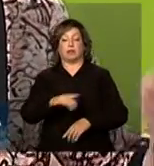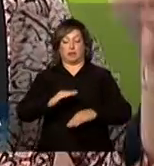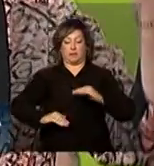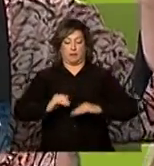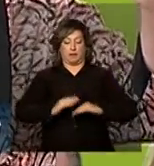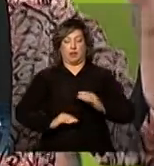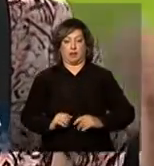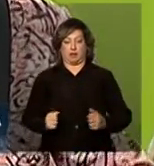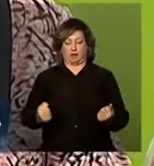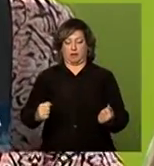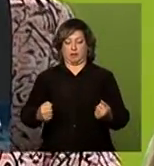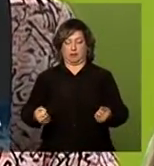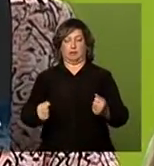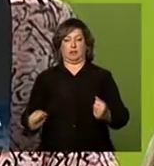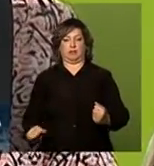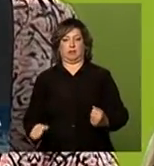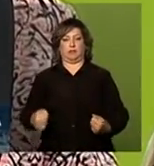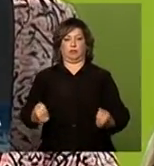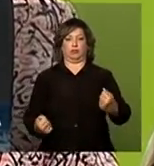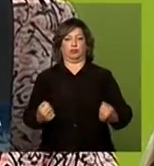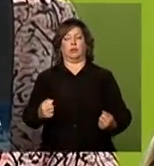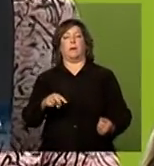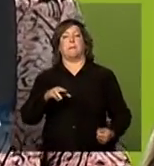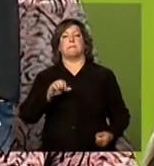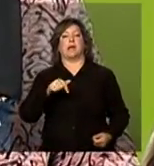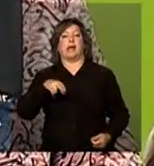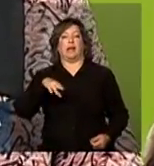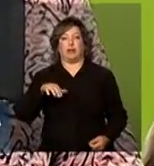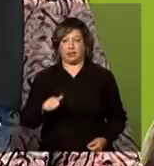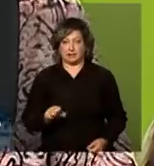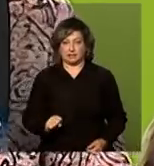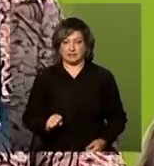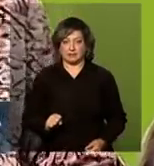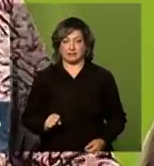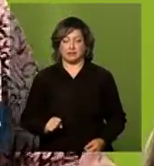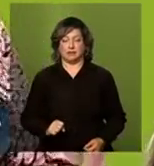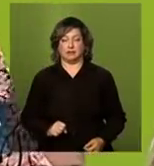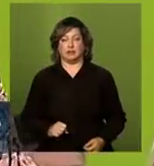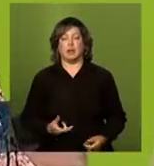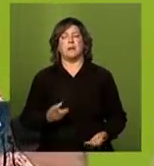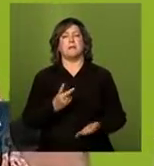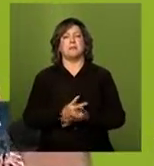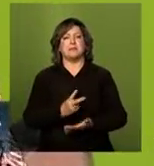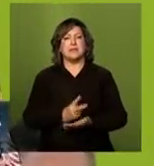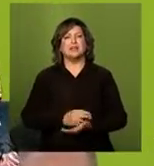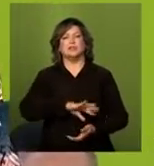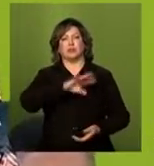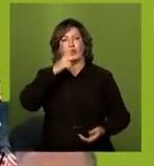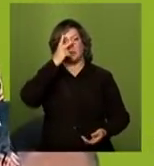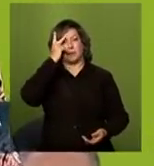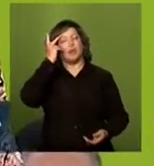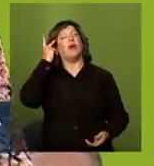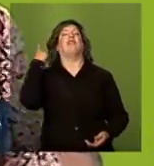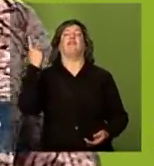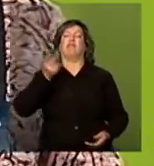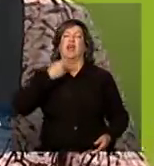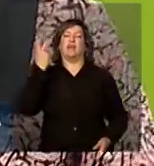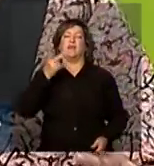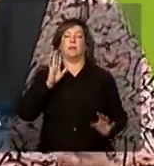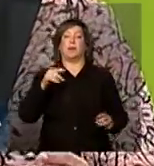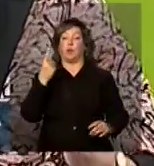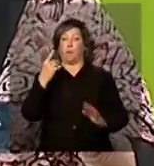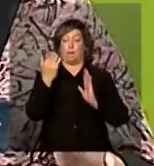operação adequada das máquinas mesmo com as críticas eu quero dizer um